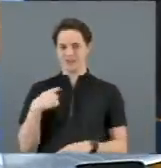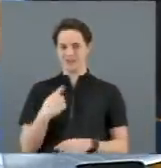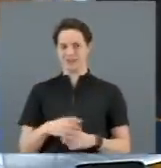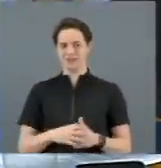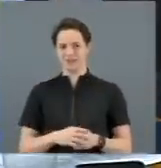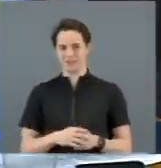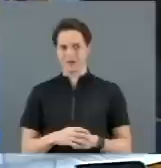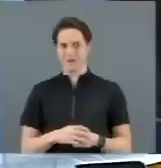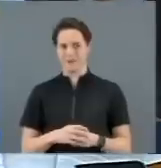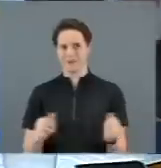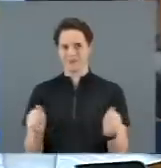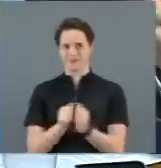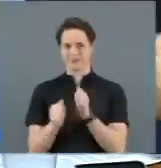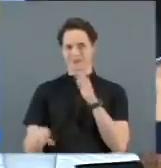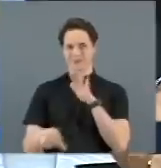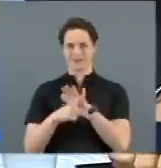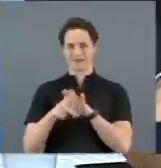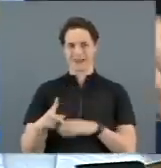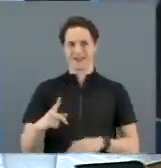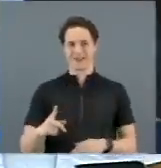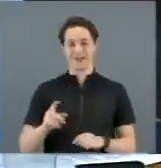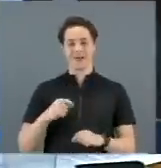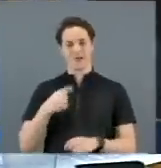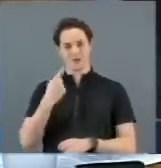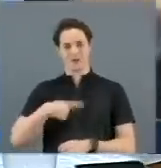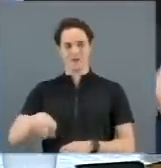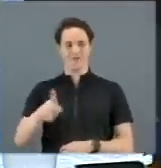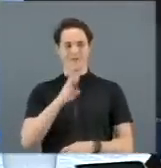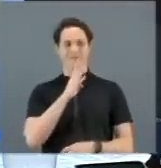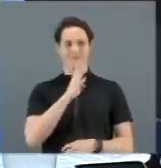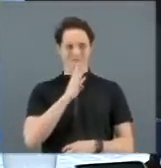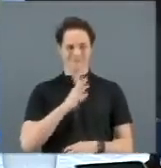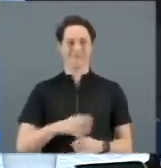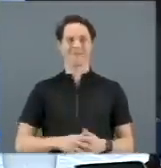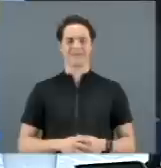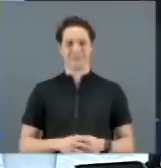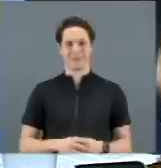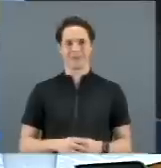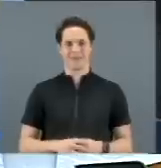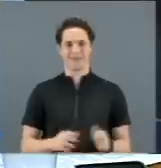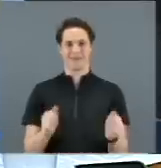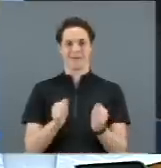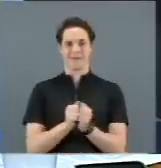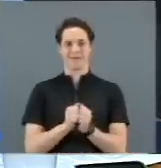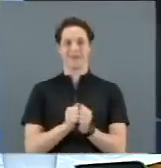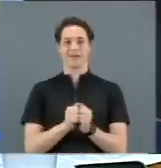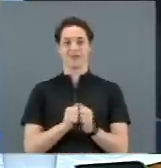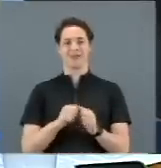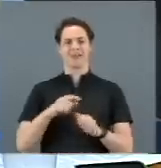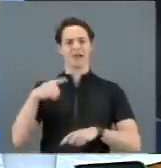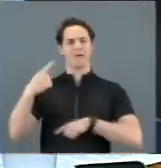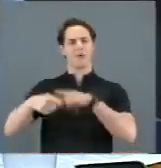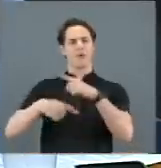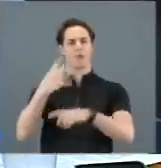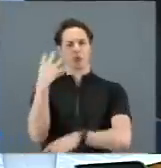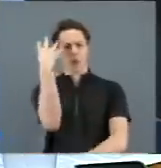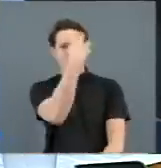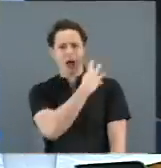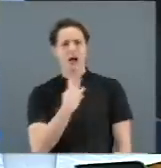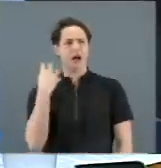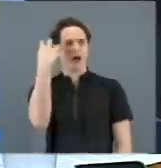isso? Eu fui lá para conhecê-la, mas estou tendo a oportunidade de conhecê-la agora. Depois de